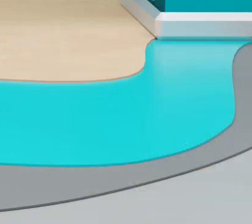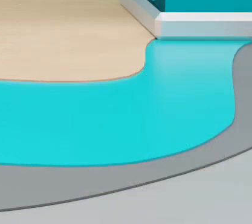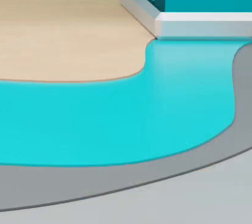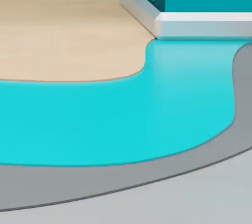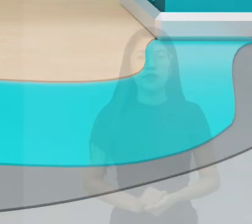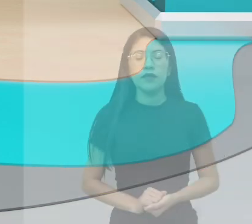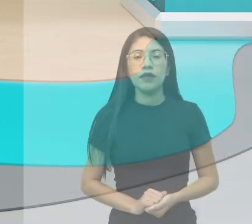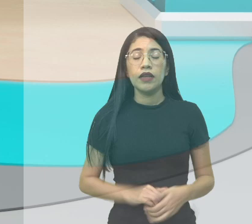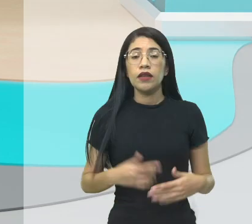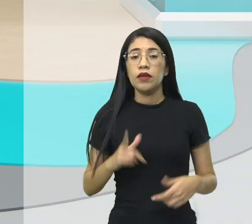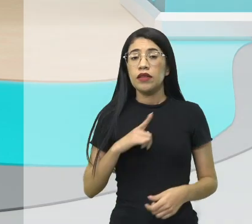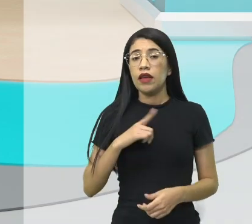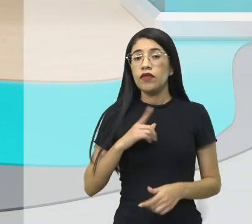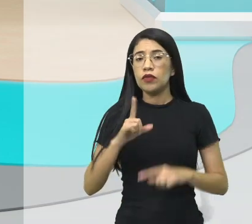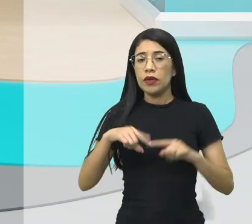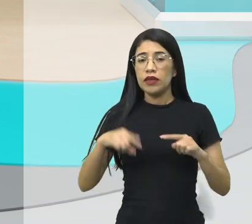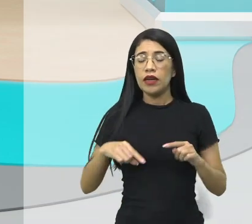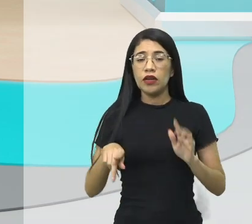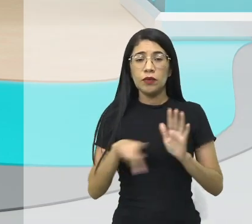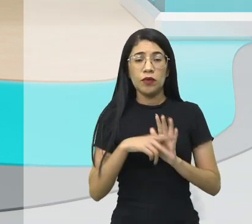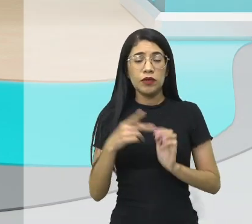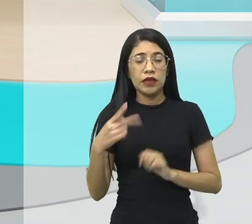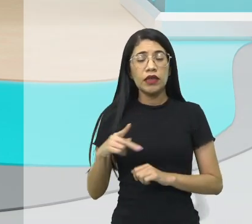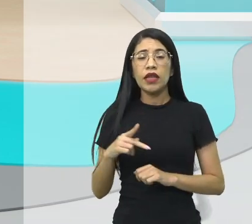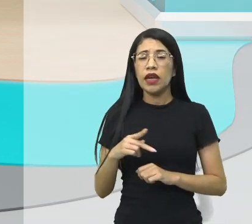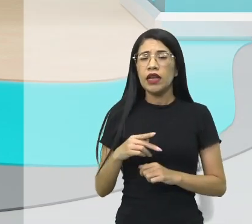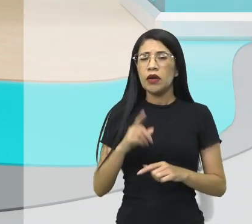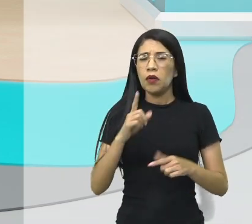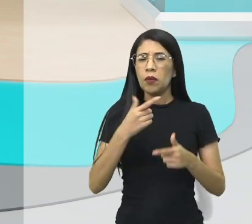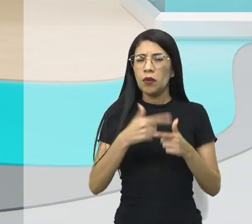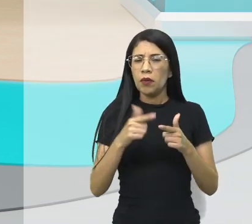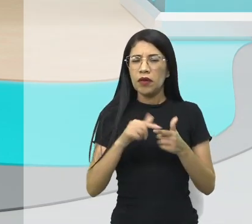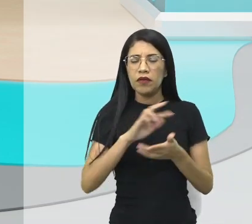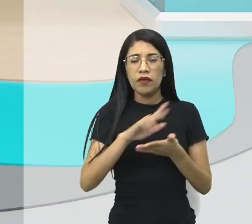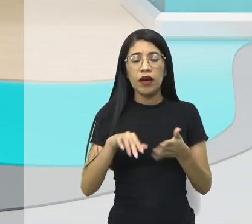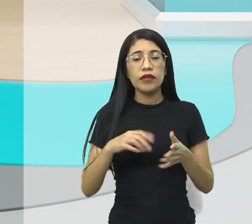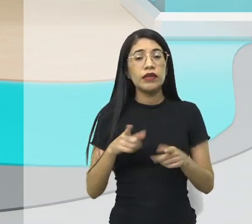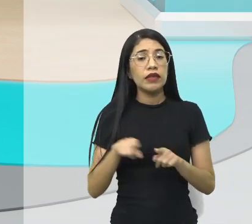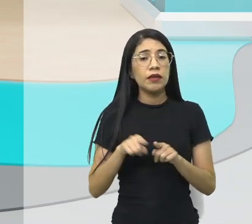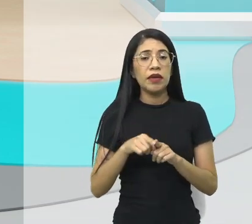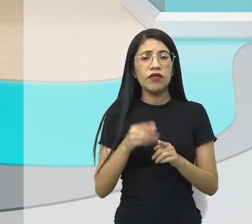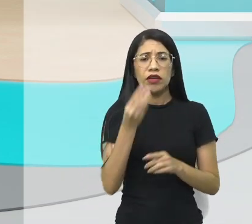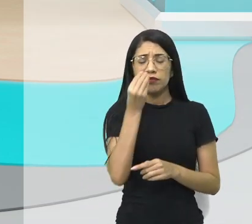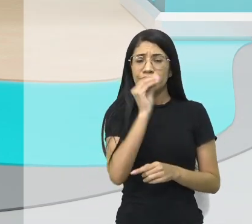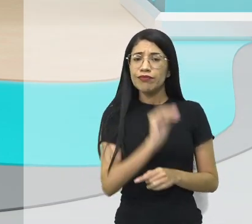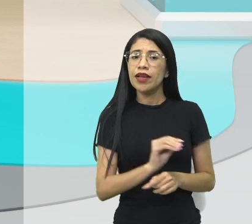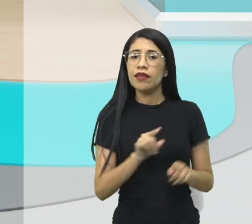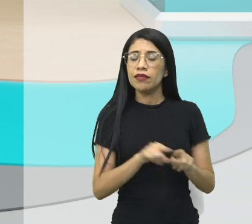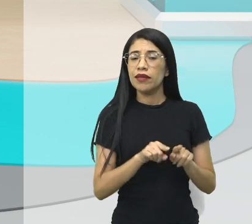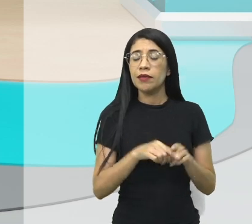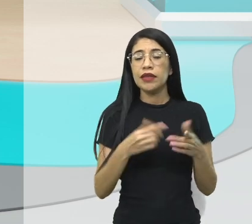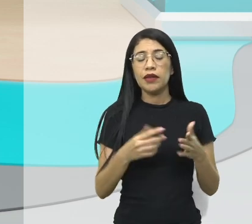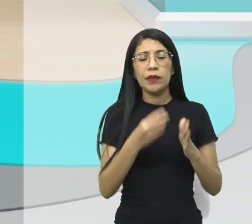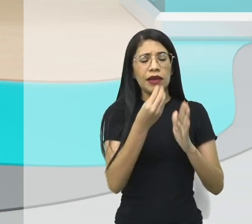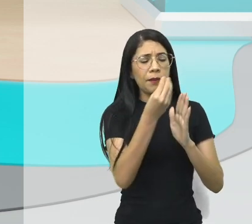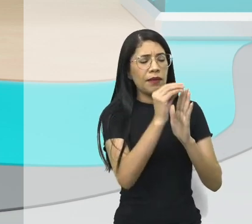avariado e tudo mais. E ainda foi maltratado, isso é inadmissível, certo? Então, ele fala lá, escreve tudo, o relato